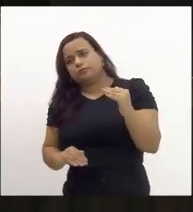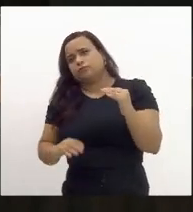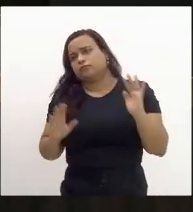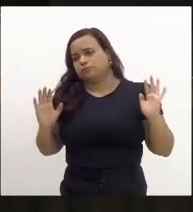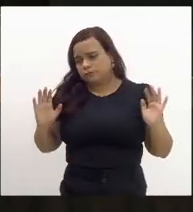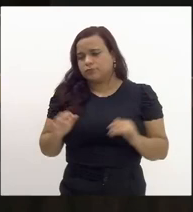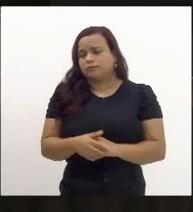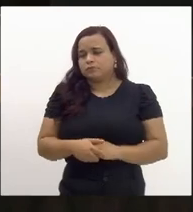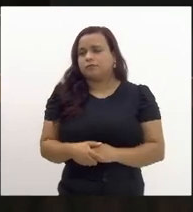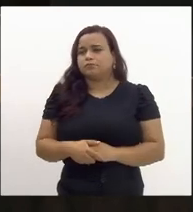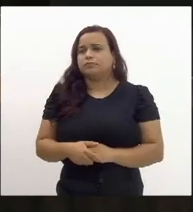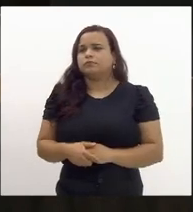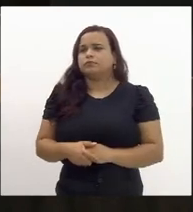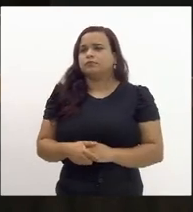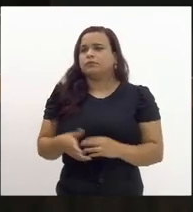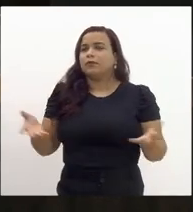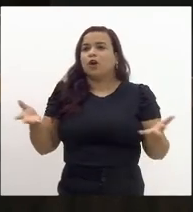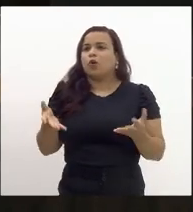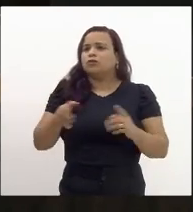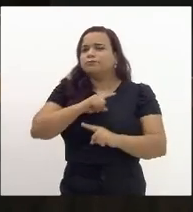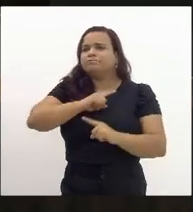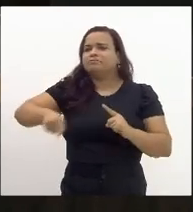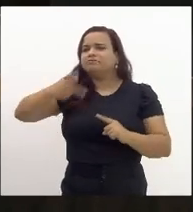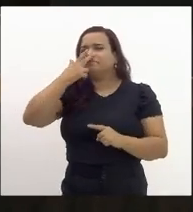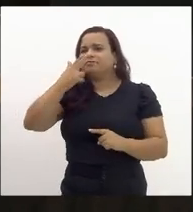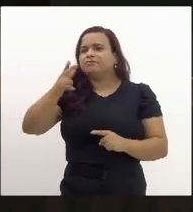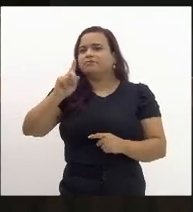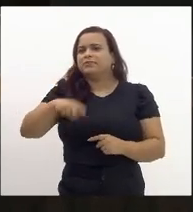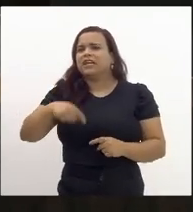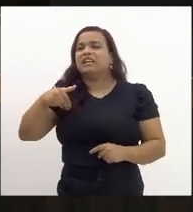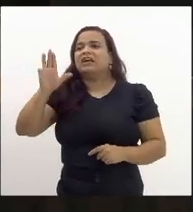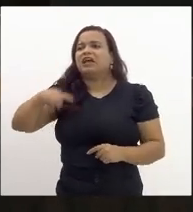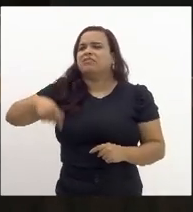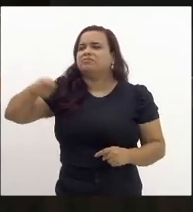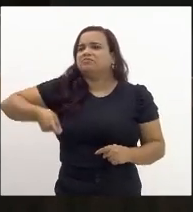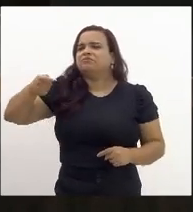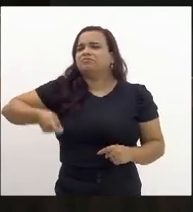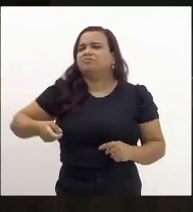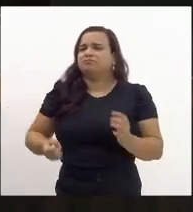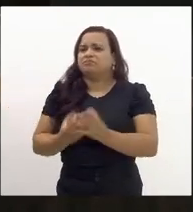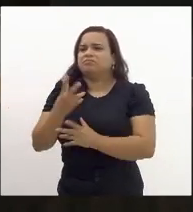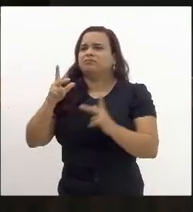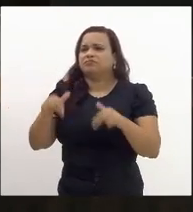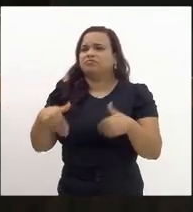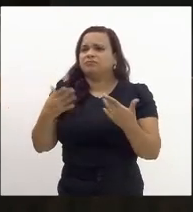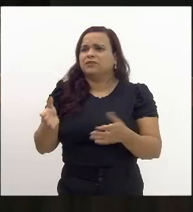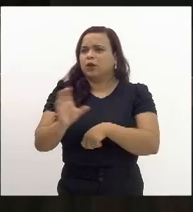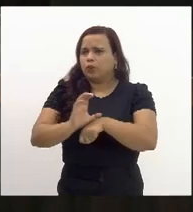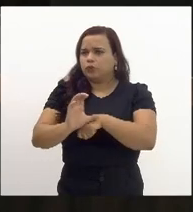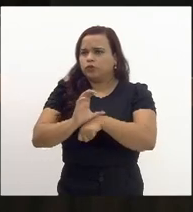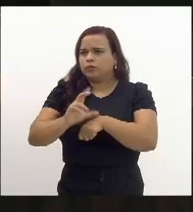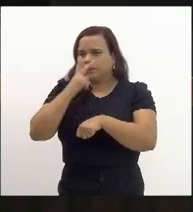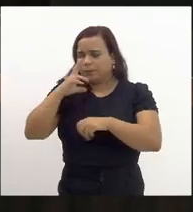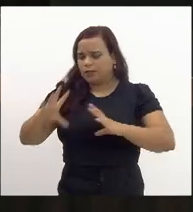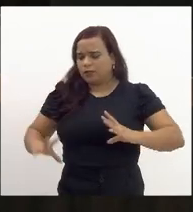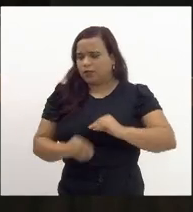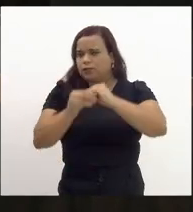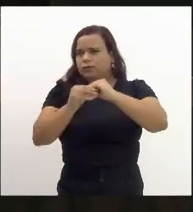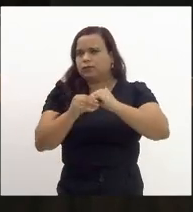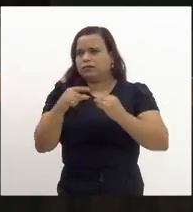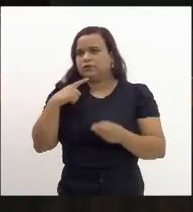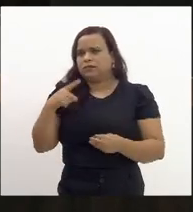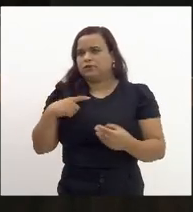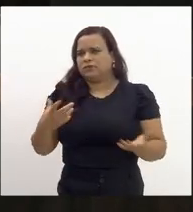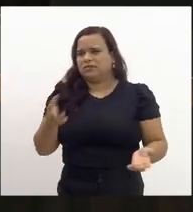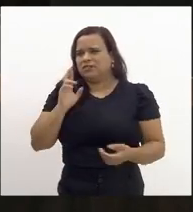contra. Então, está proibido hoje no nosso país, eu não sei quem impôs essa lei, quem foi que emendou a Constituição, deputado